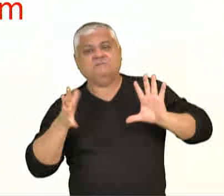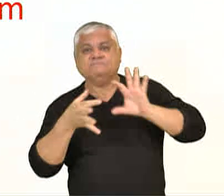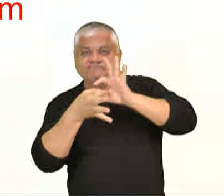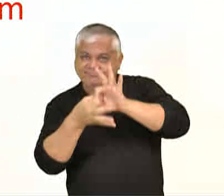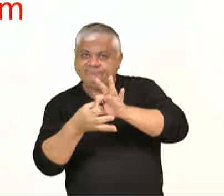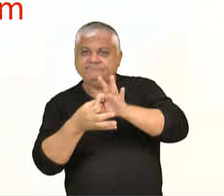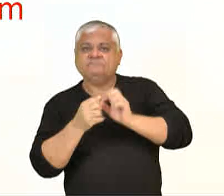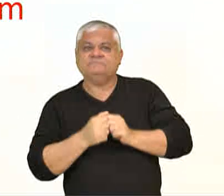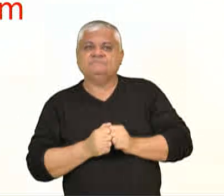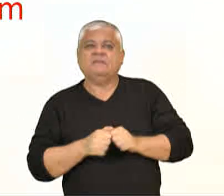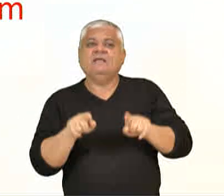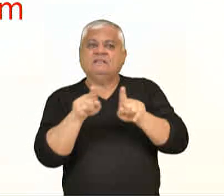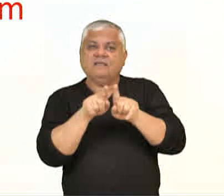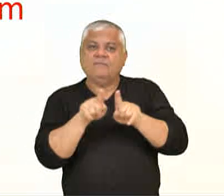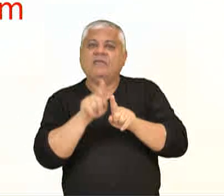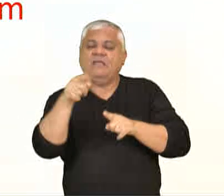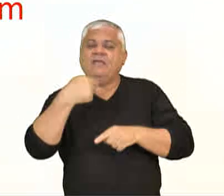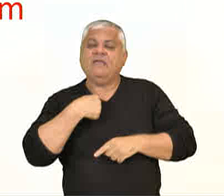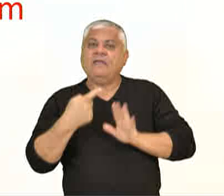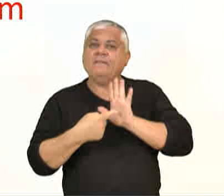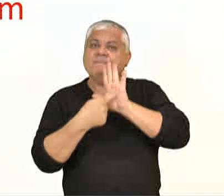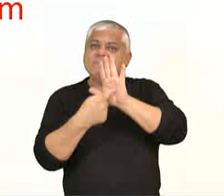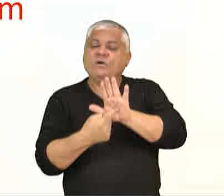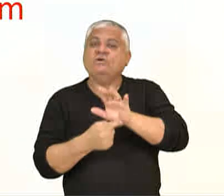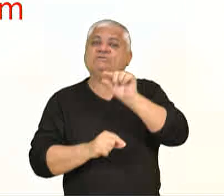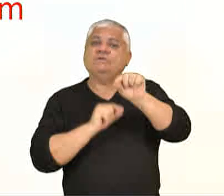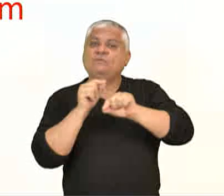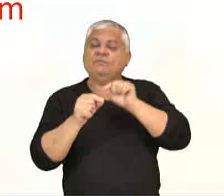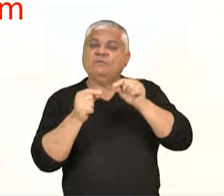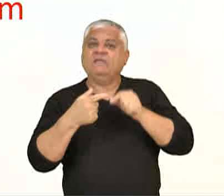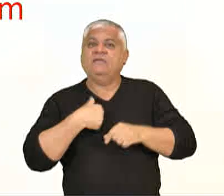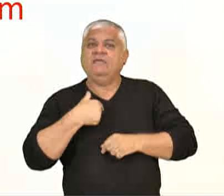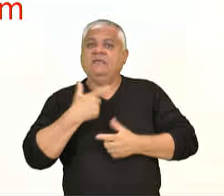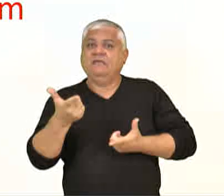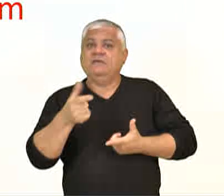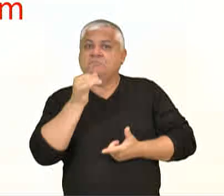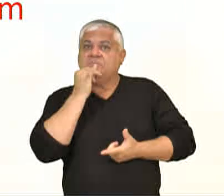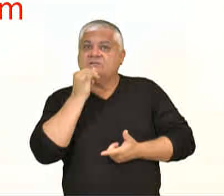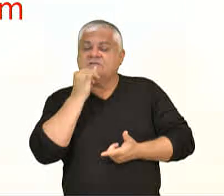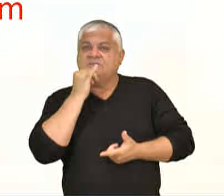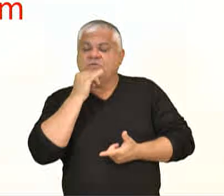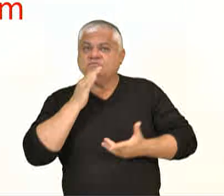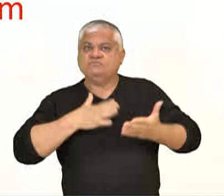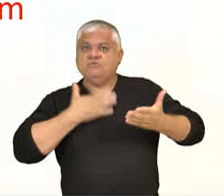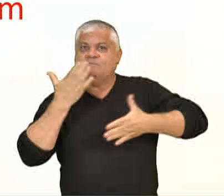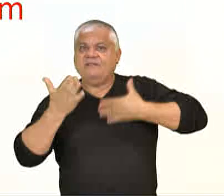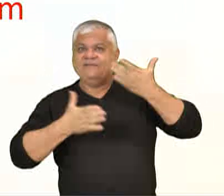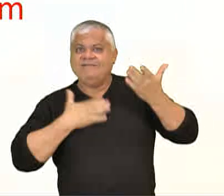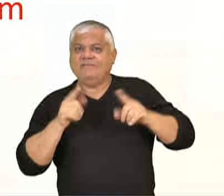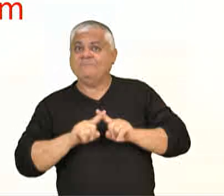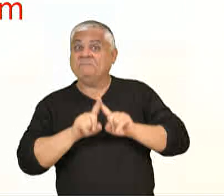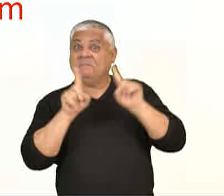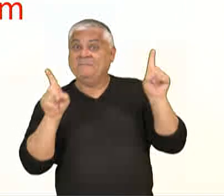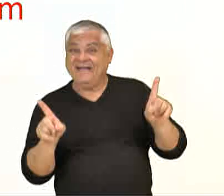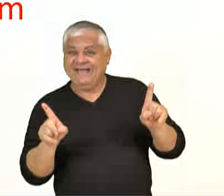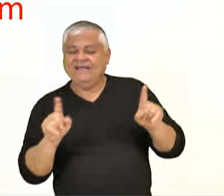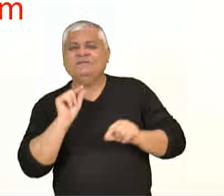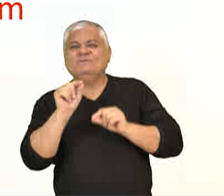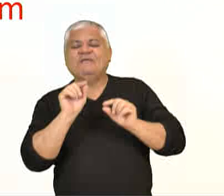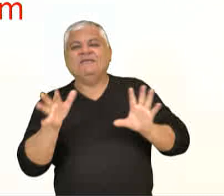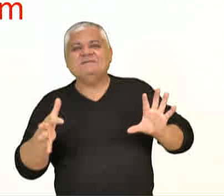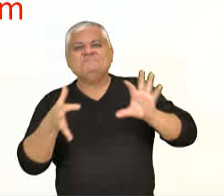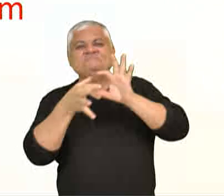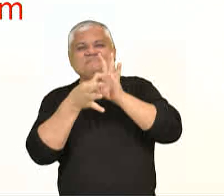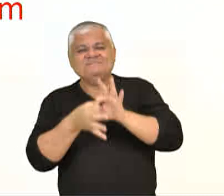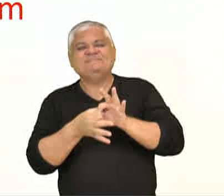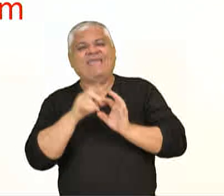efeito adversativo é intensificado dramaticamente e, além disso, introduz aqui nesta narrativa